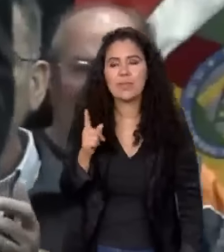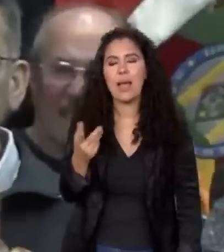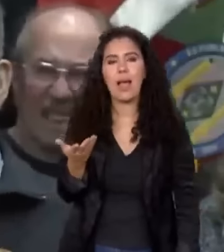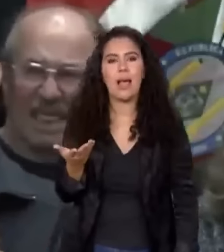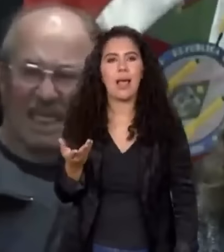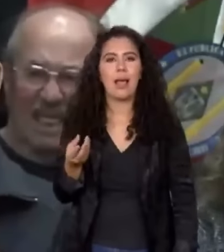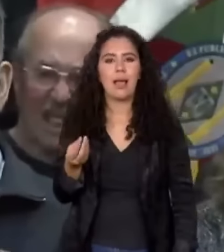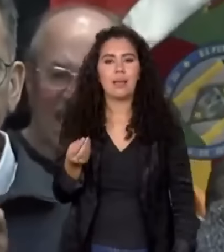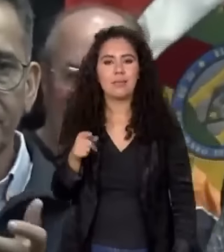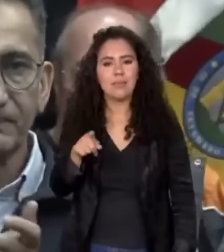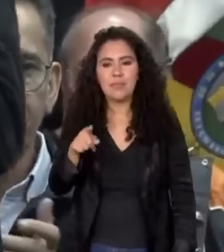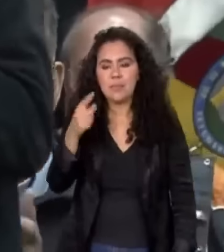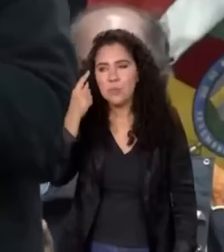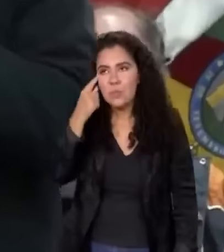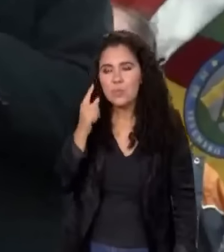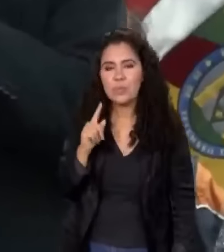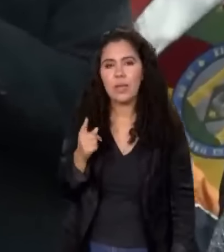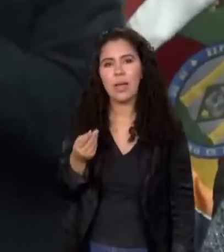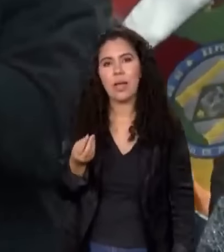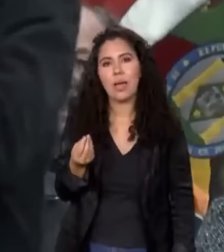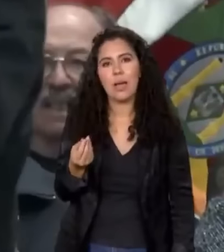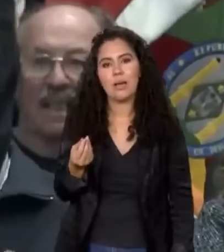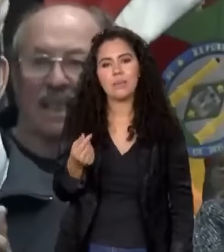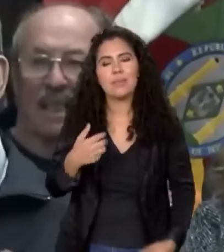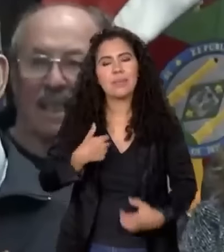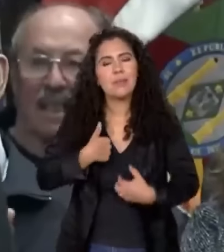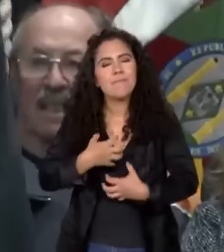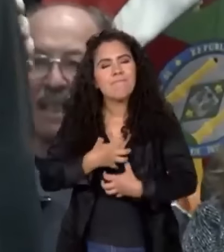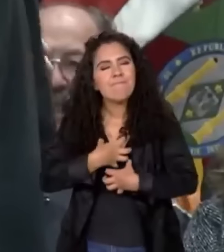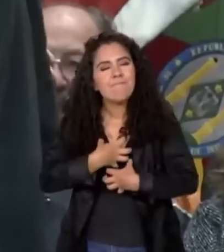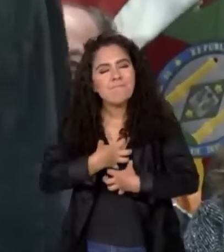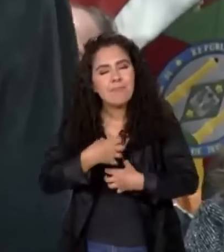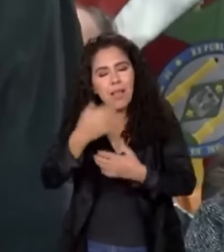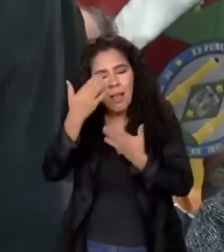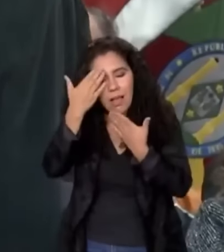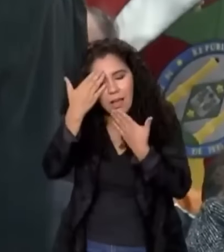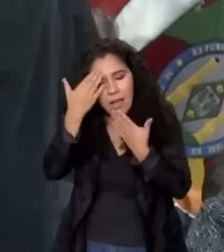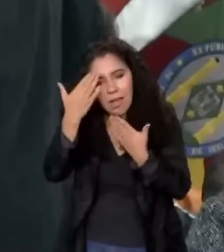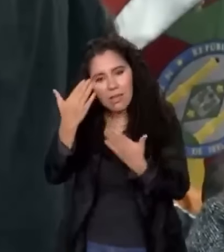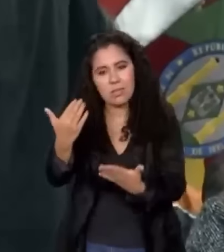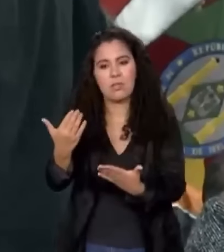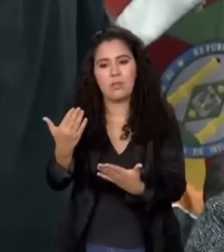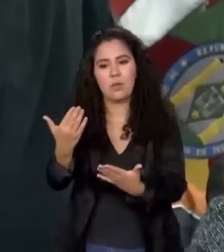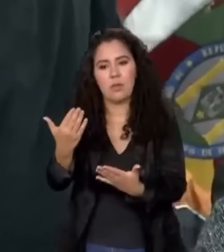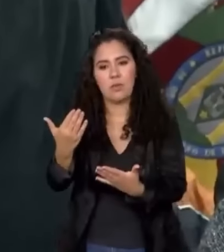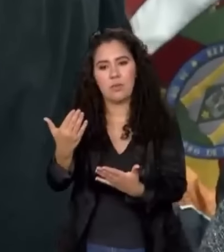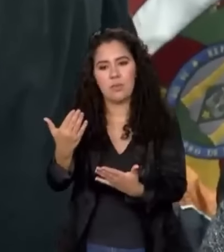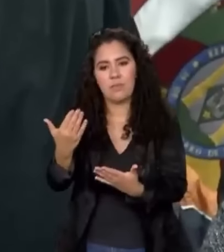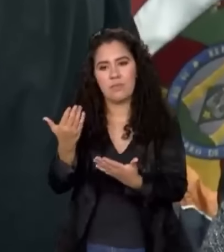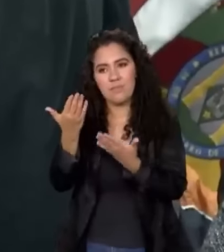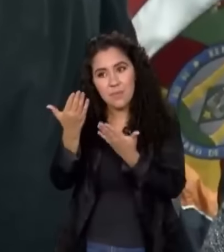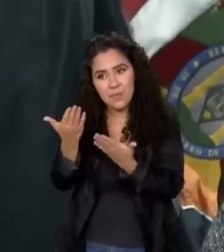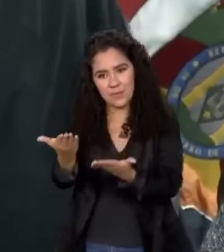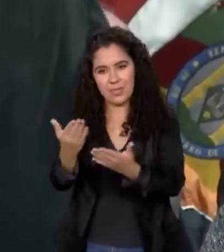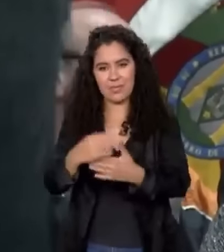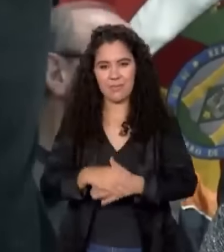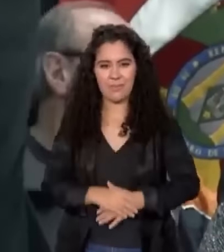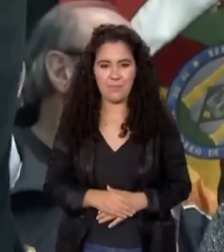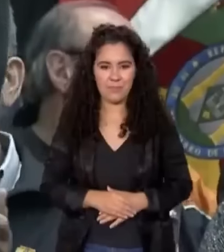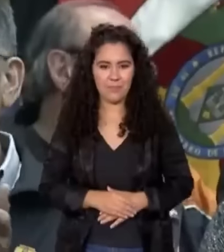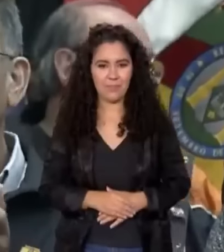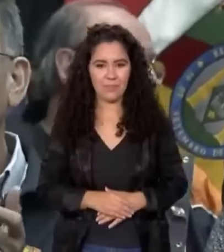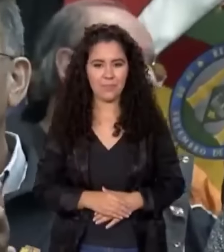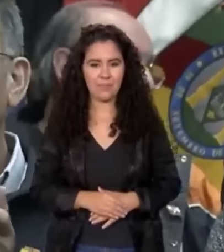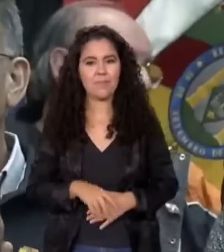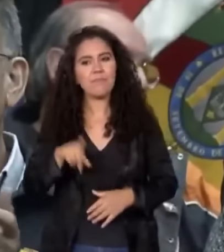Você não tem noção da gratidão que você me fez hoje aqui. Tá? Pode